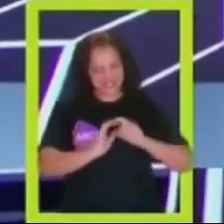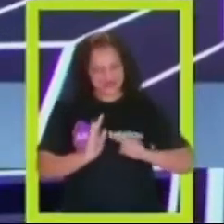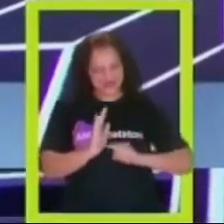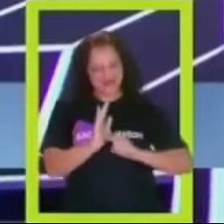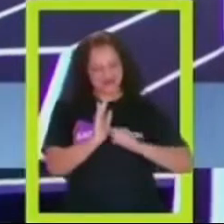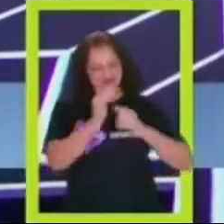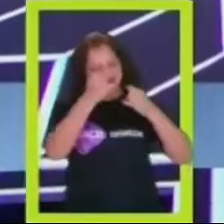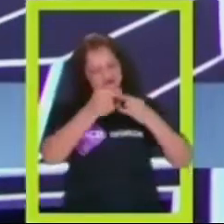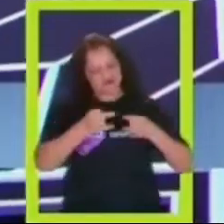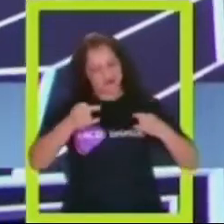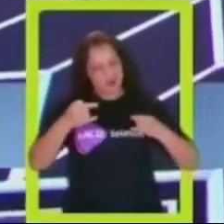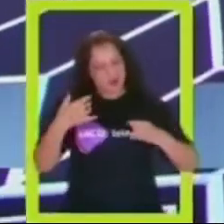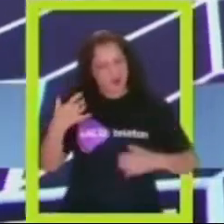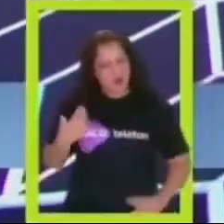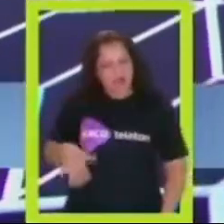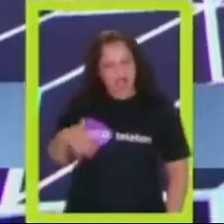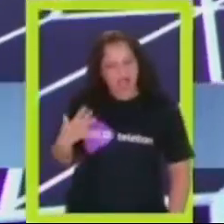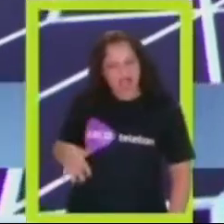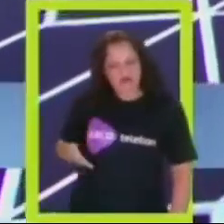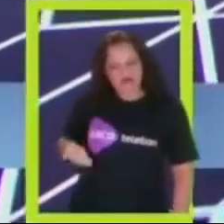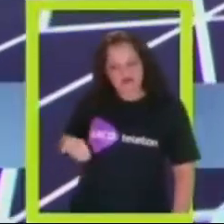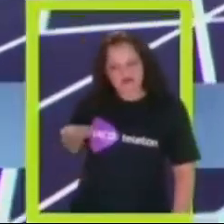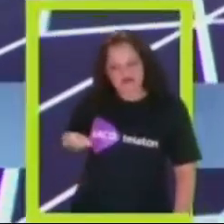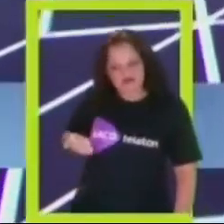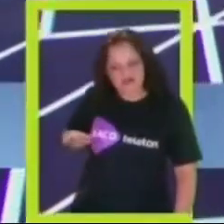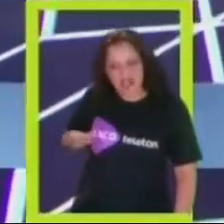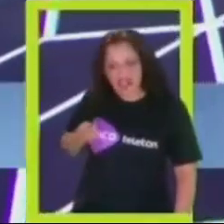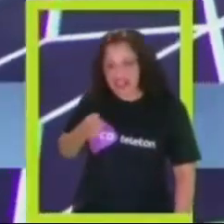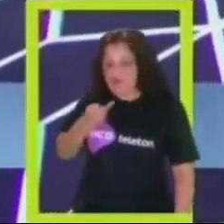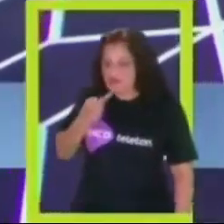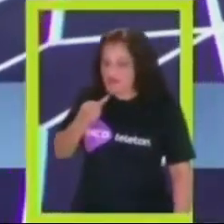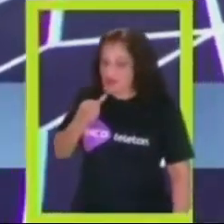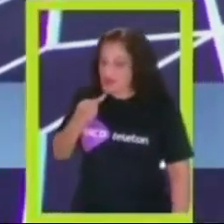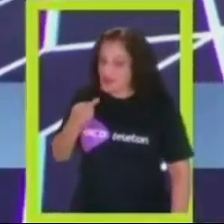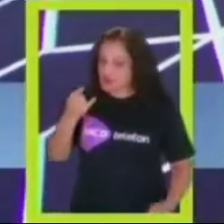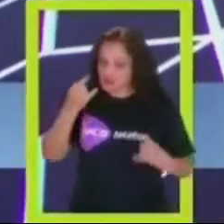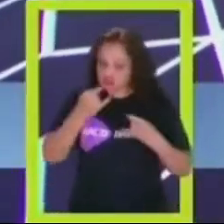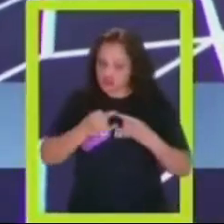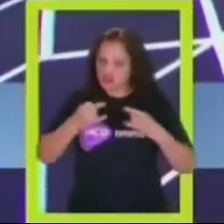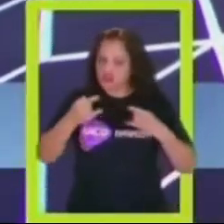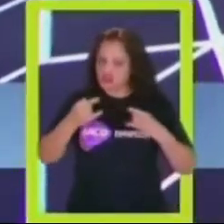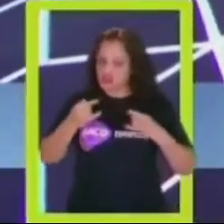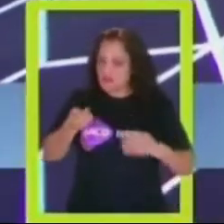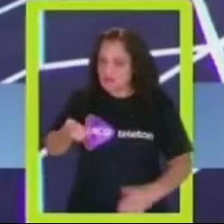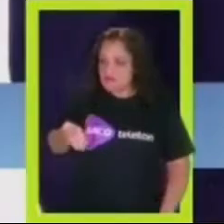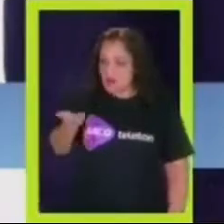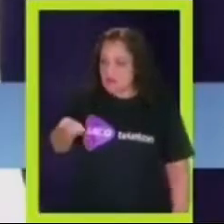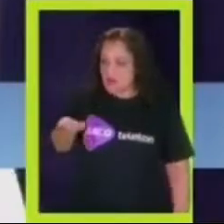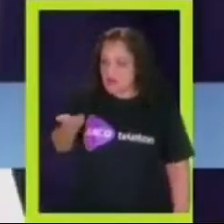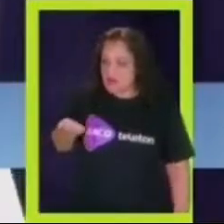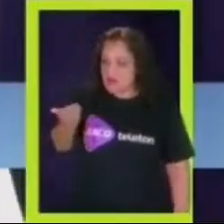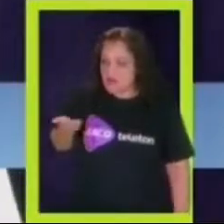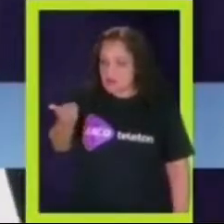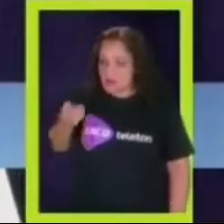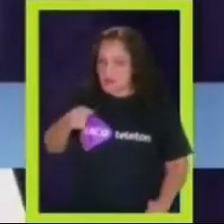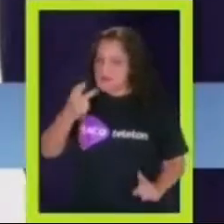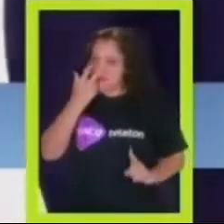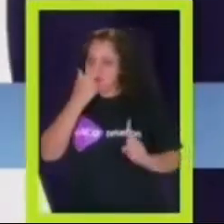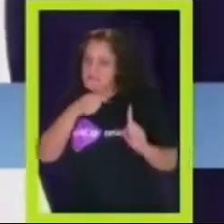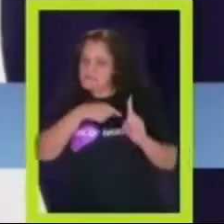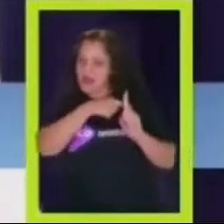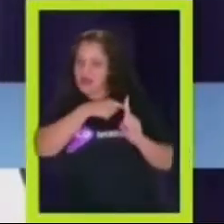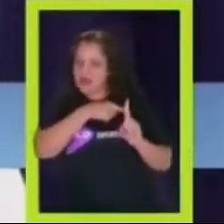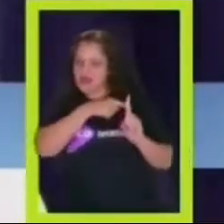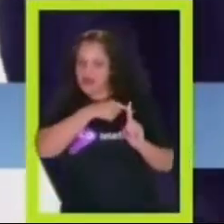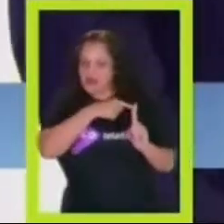Checão? Checão, ele falou checão, galera. Eu escutei também. Checão é aumentativo. Checão. Aumentativo significa